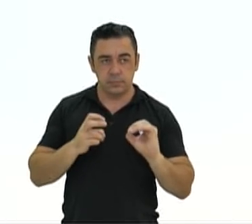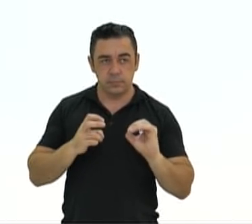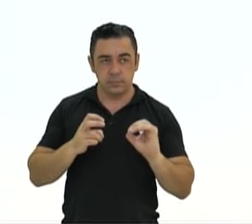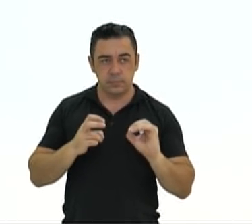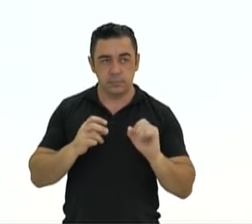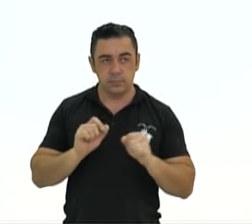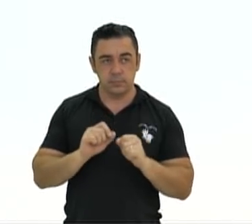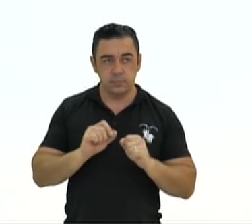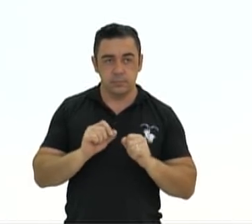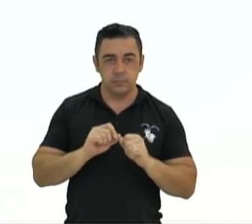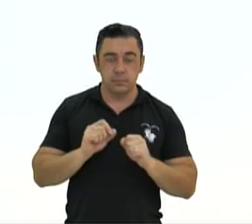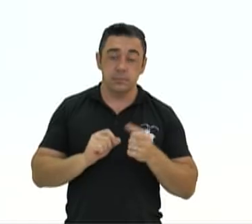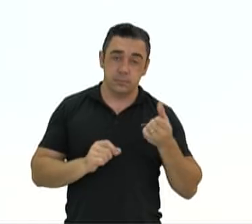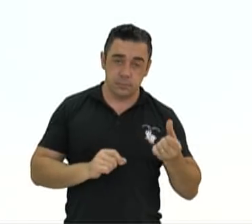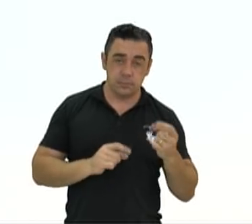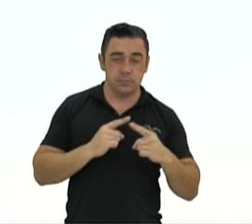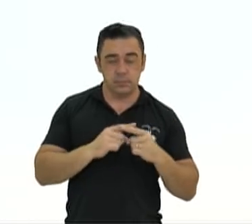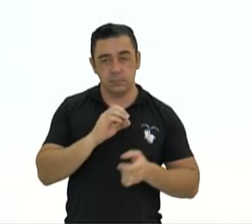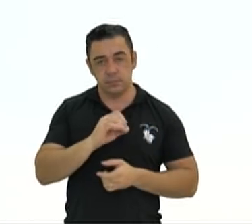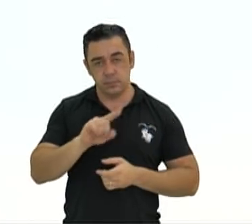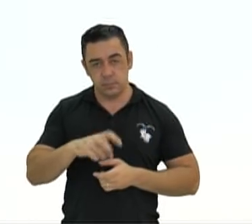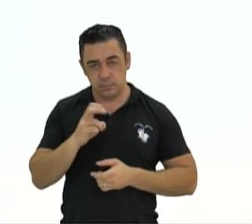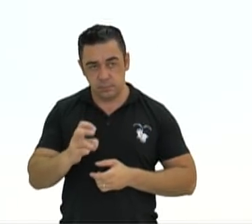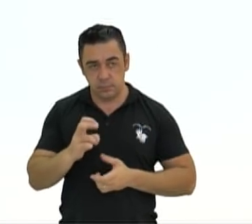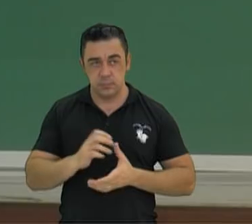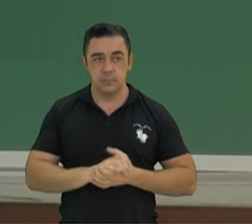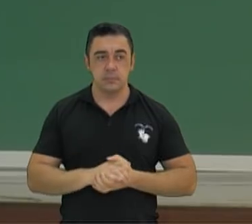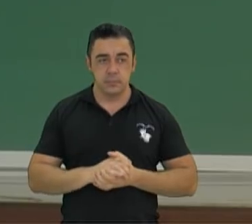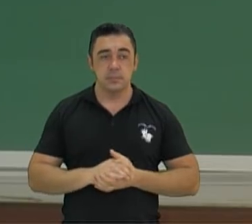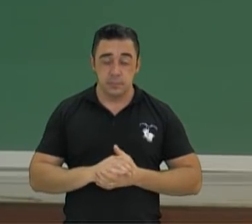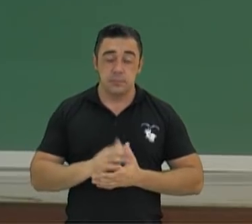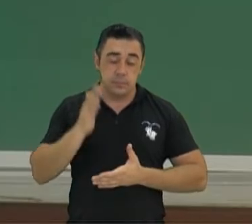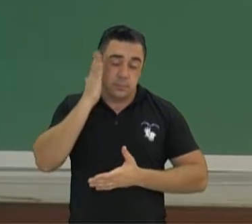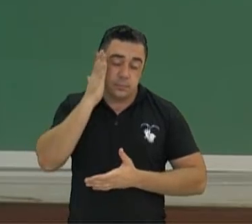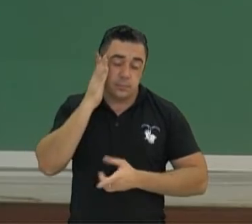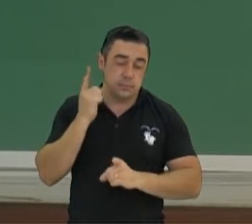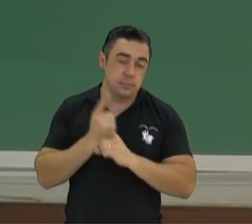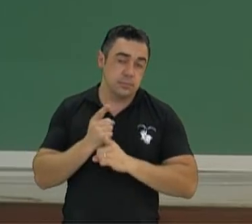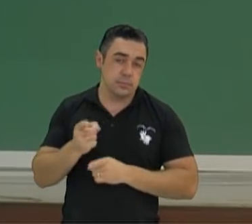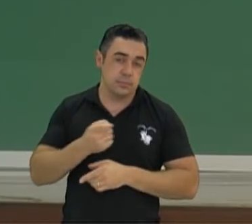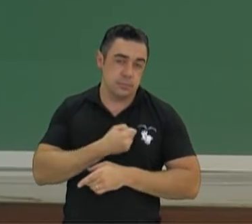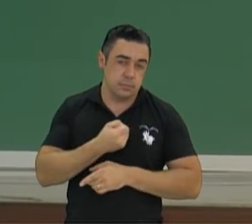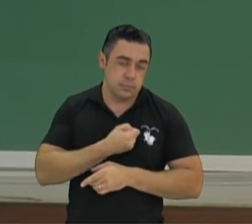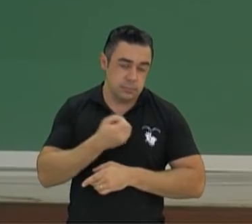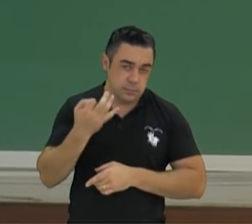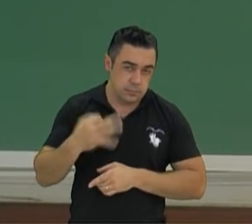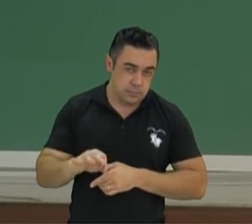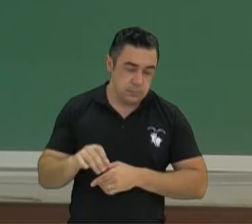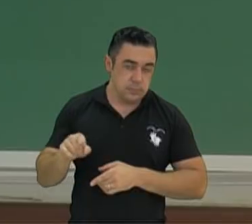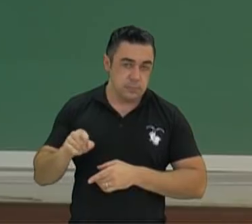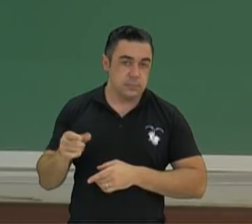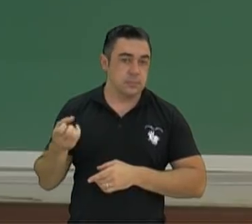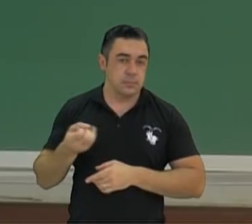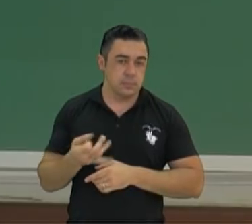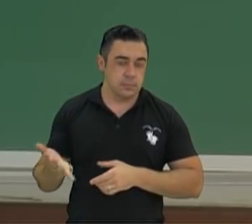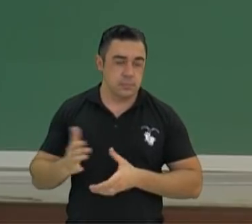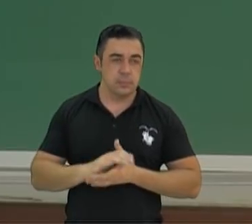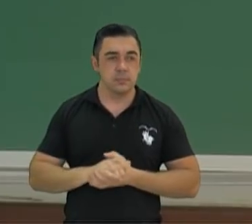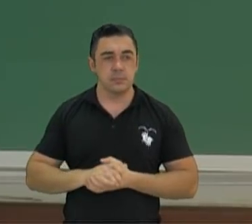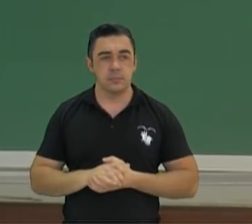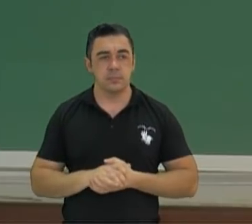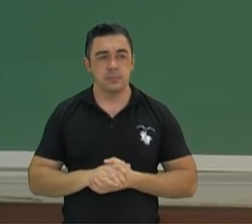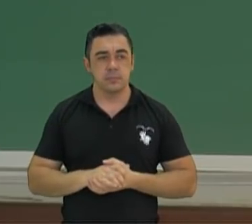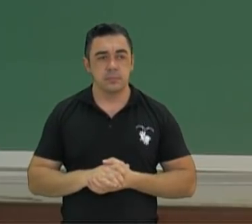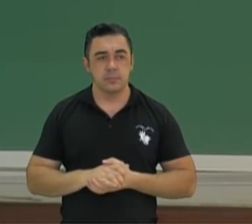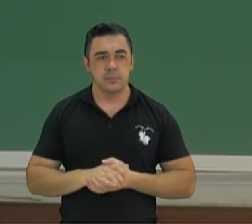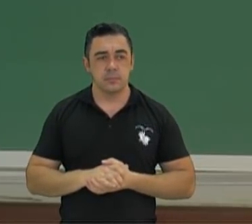que multiplicar 6 por 0,5 para conseguir achar o valor daquela base, certo? O